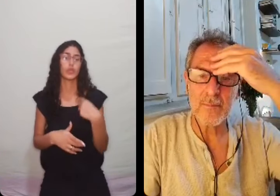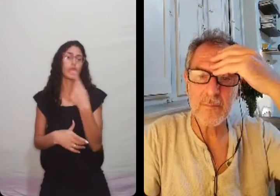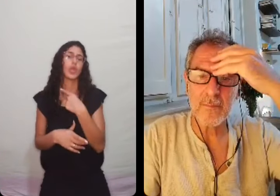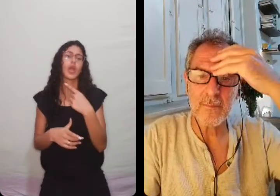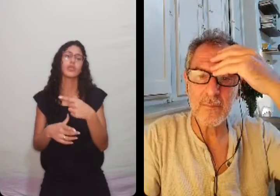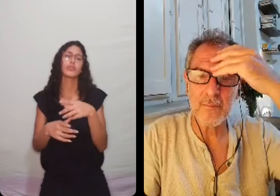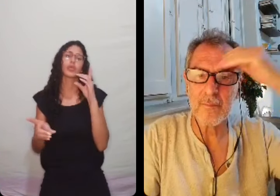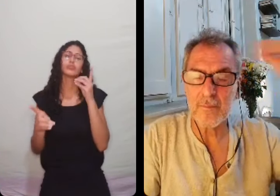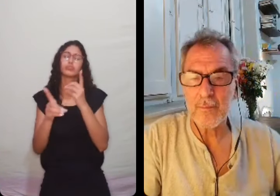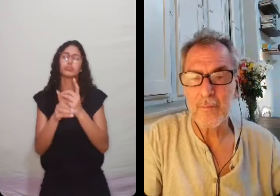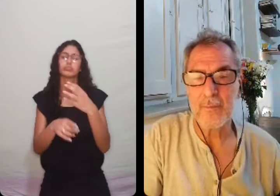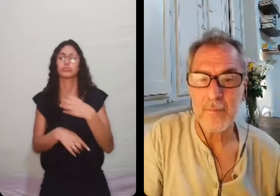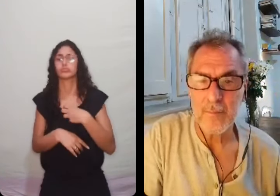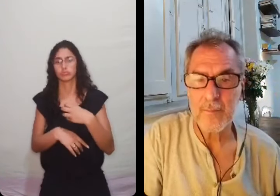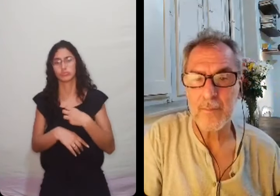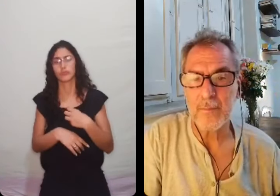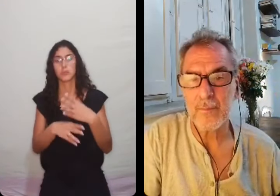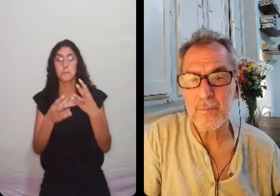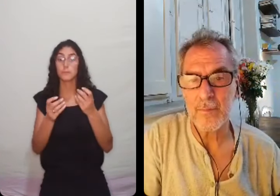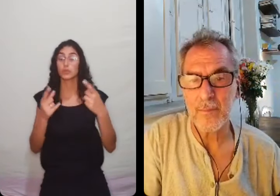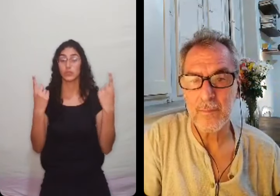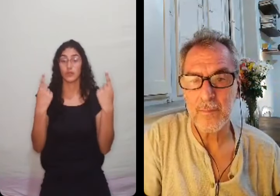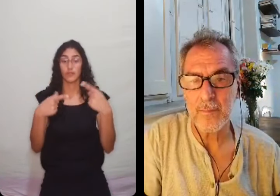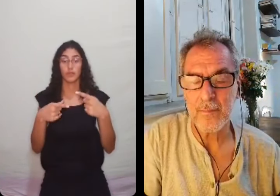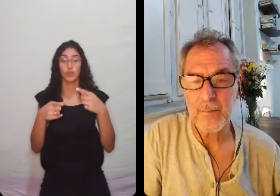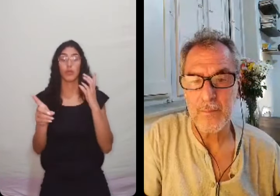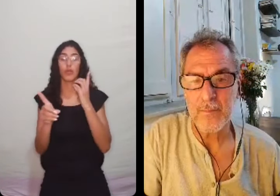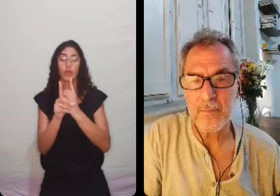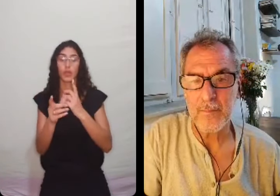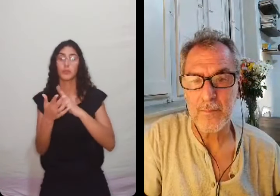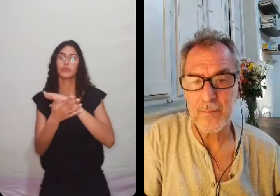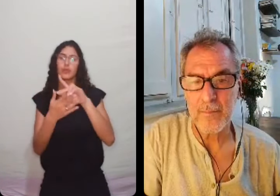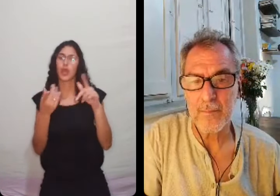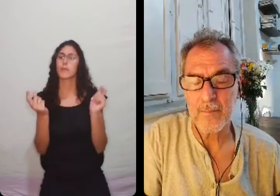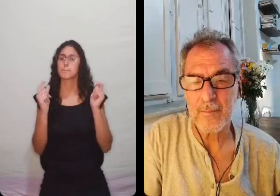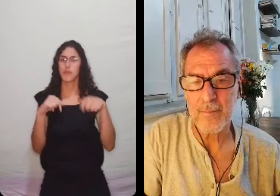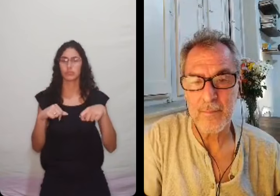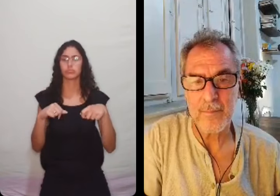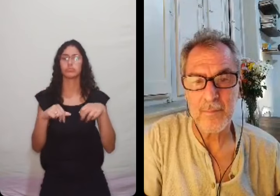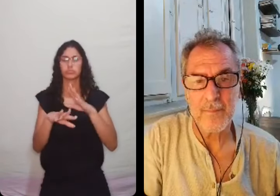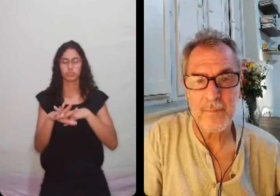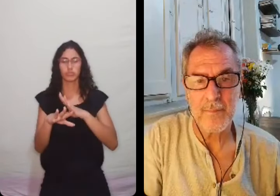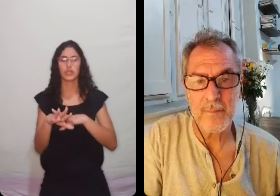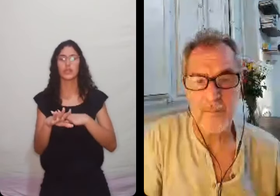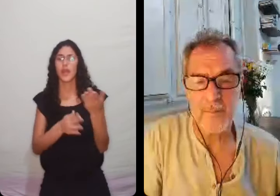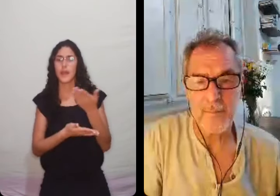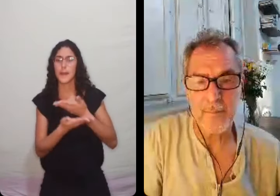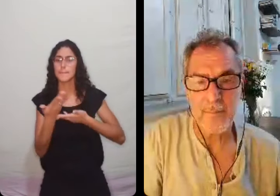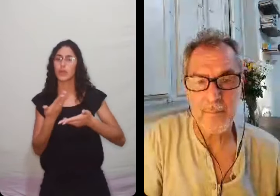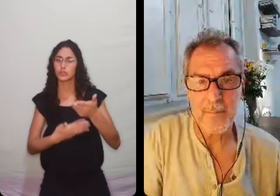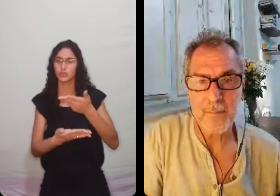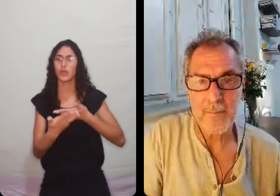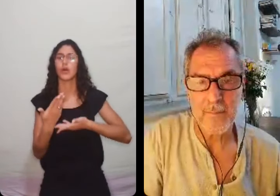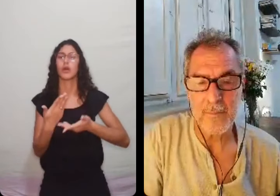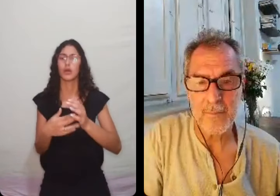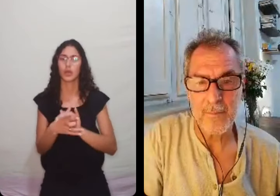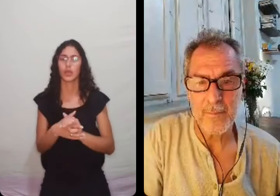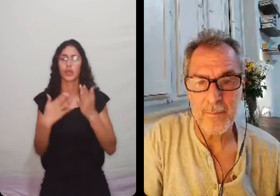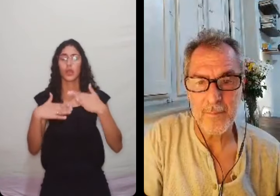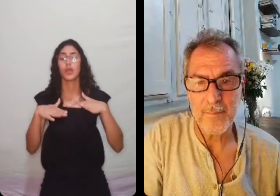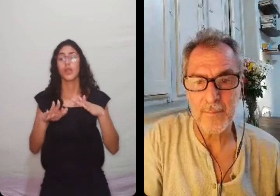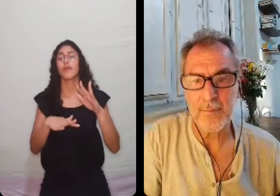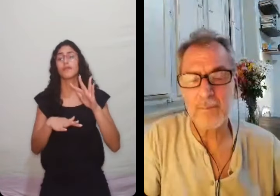foi muito desafiador e descobrimos muitas possibilidades, né? De troca, de... Então, foi um desafio,